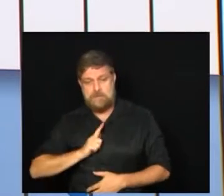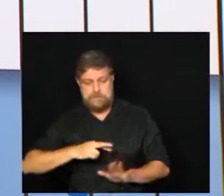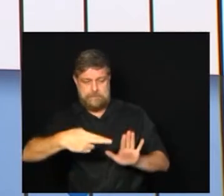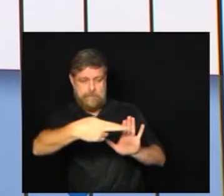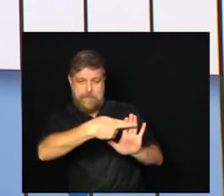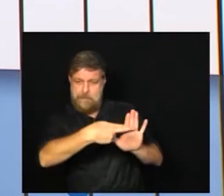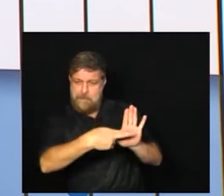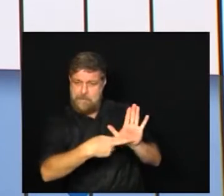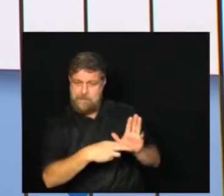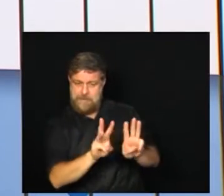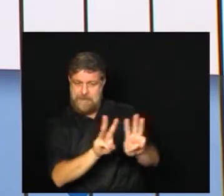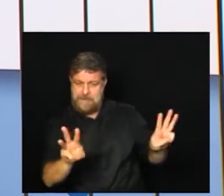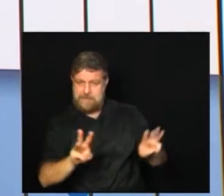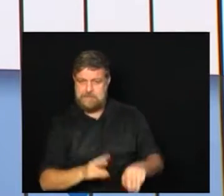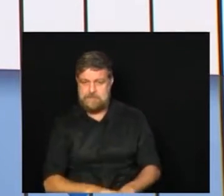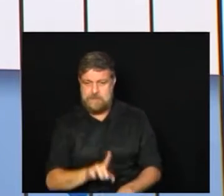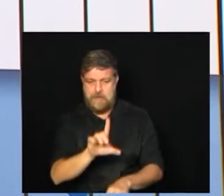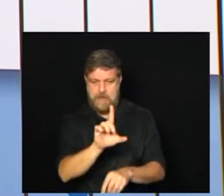no site